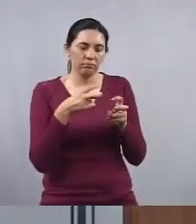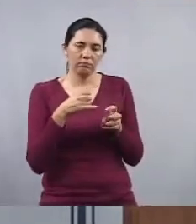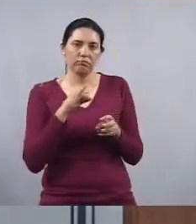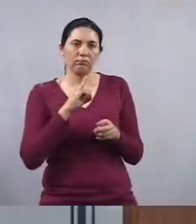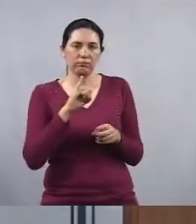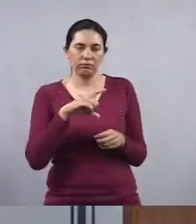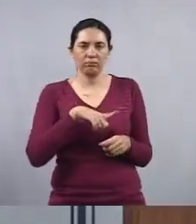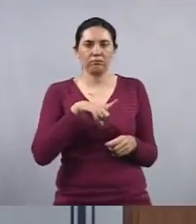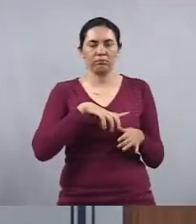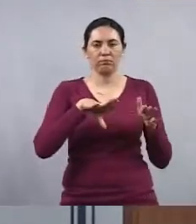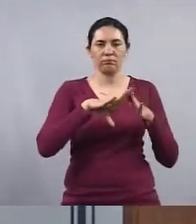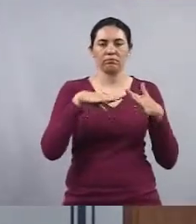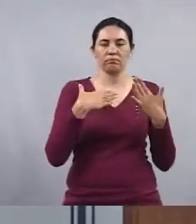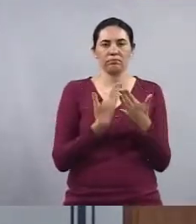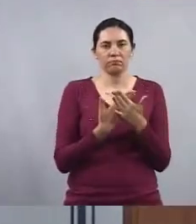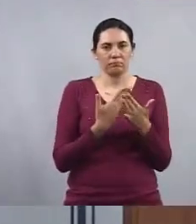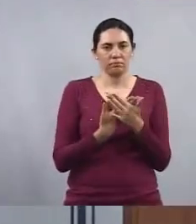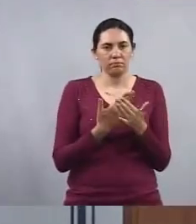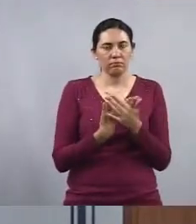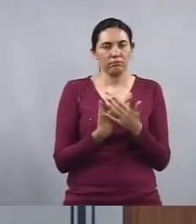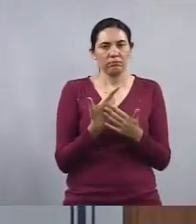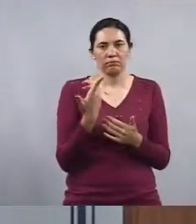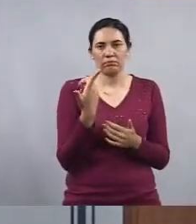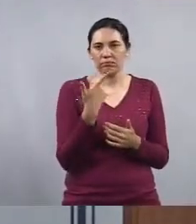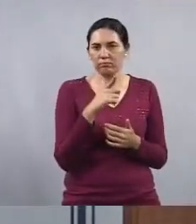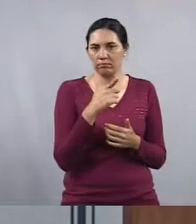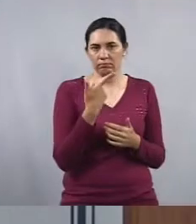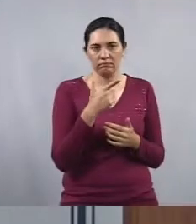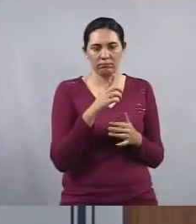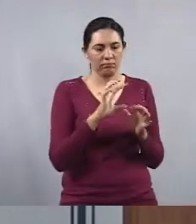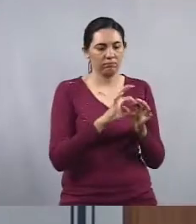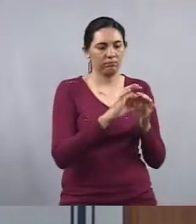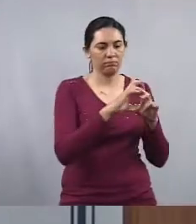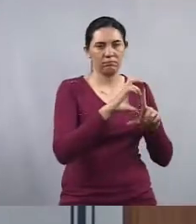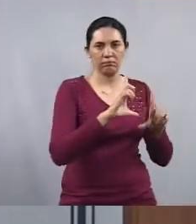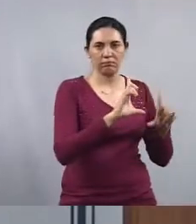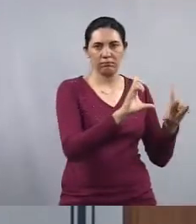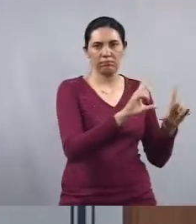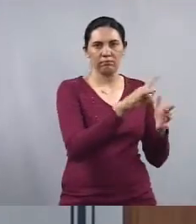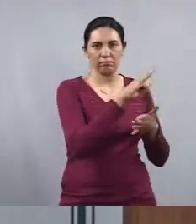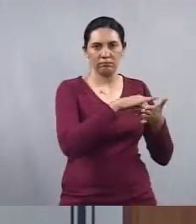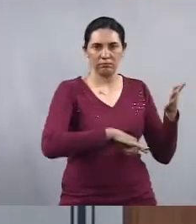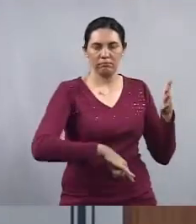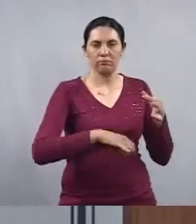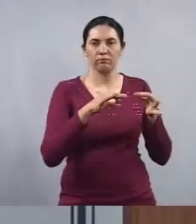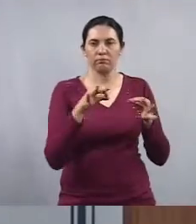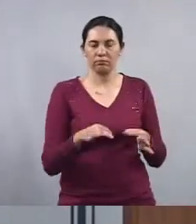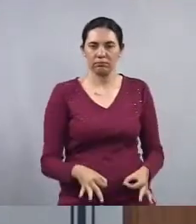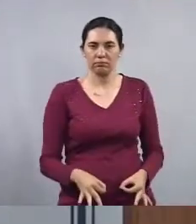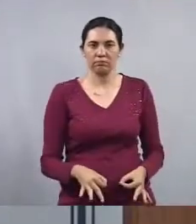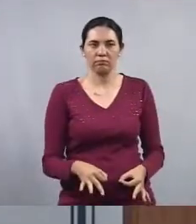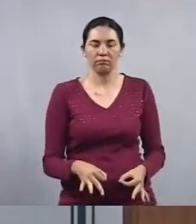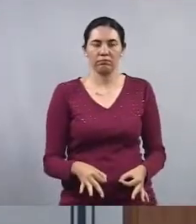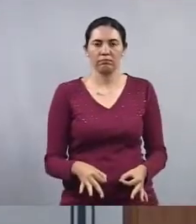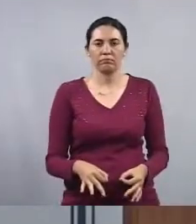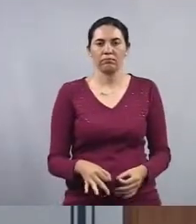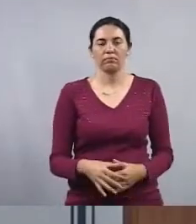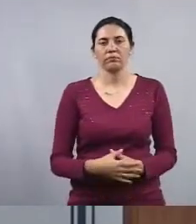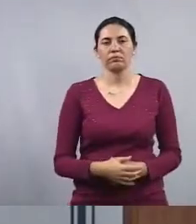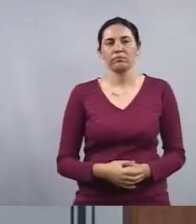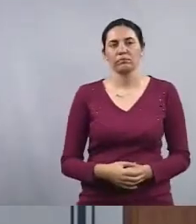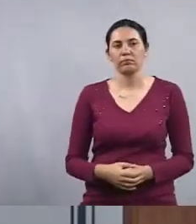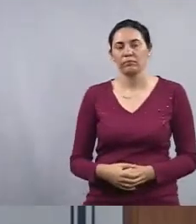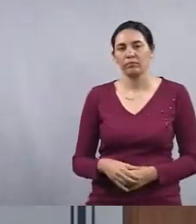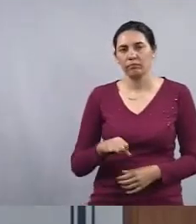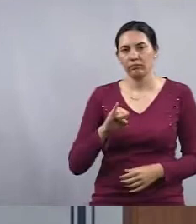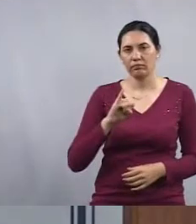no município que não estão com os alvarás adequadamente, se não estão com os alvarás em dia, e